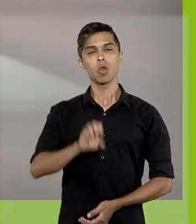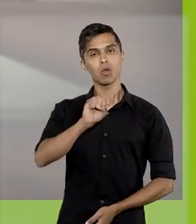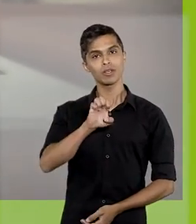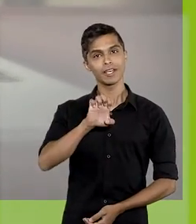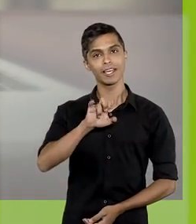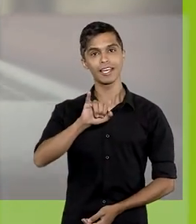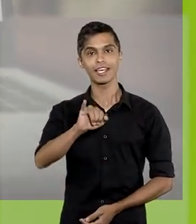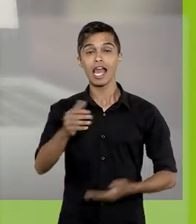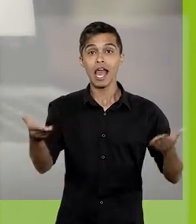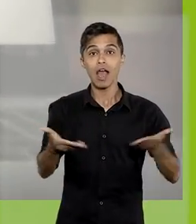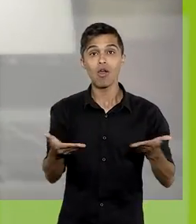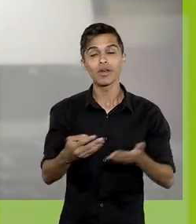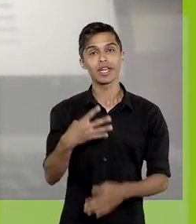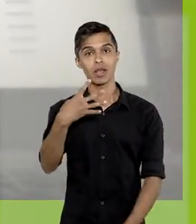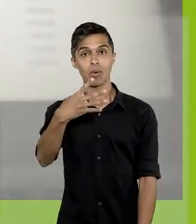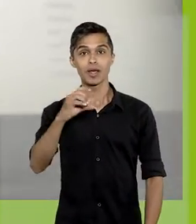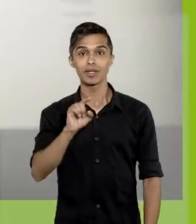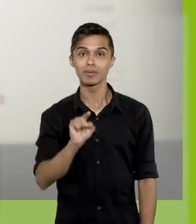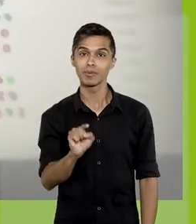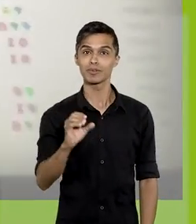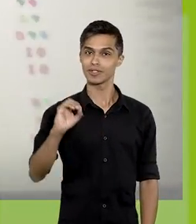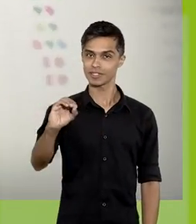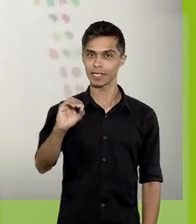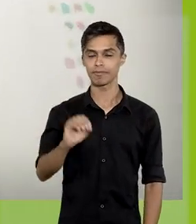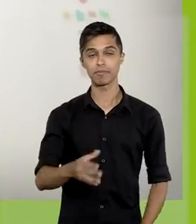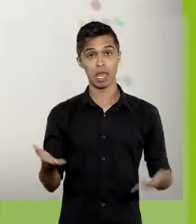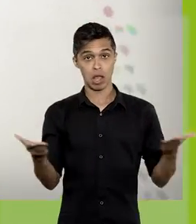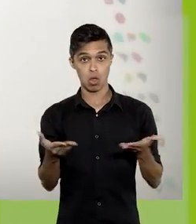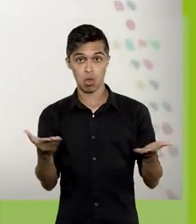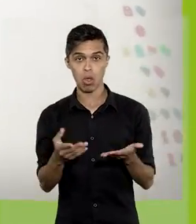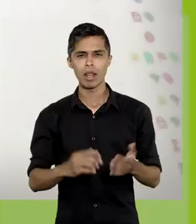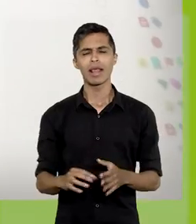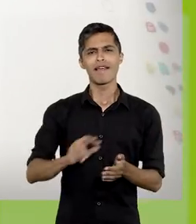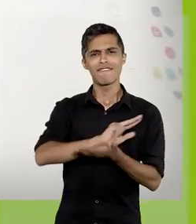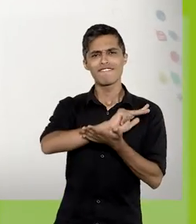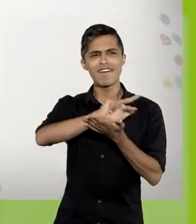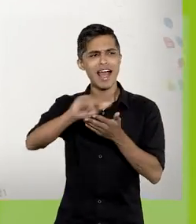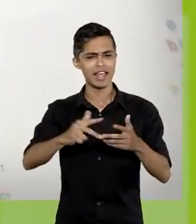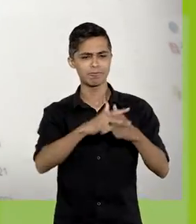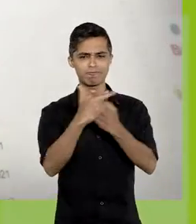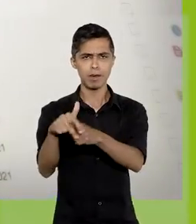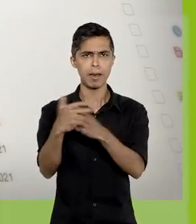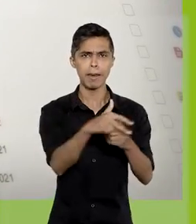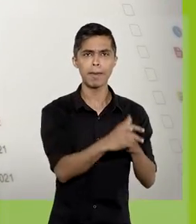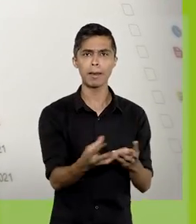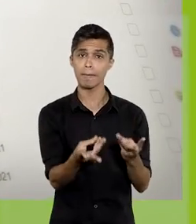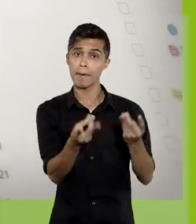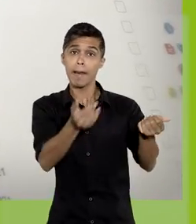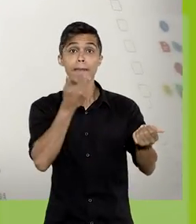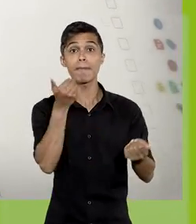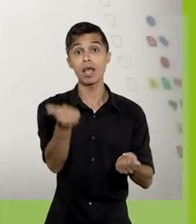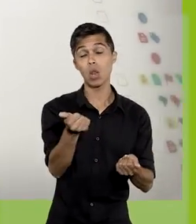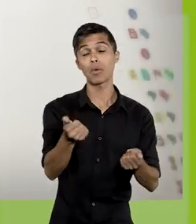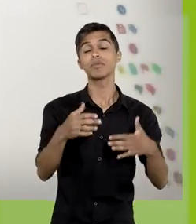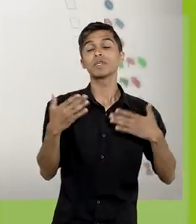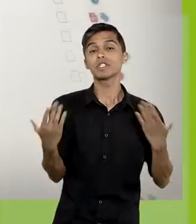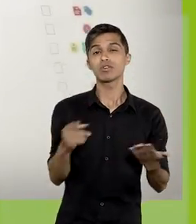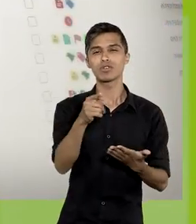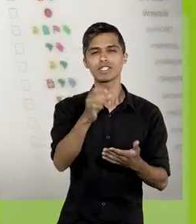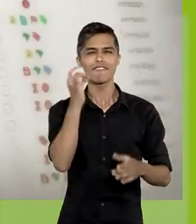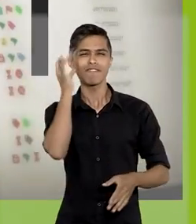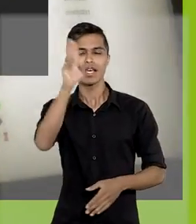O SEI agora é 4.0. Na versão, várias ferramentas foram aprimoradas para facilitar o uso do